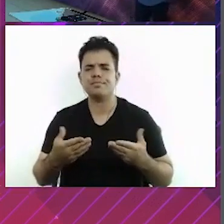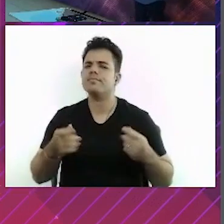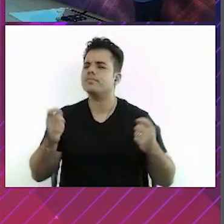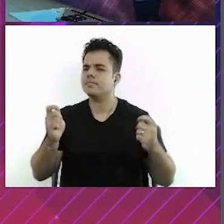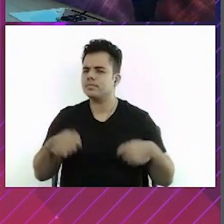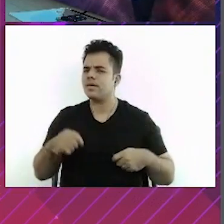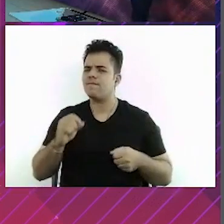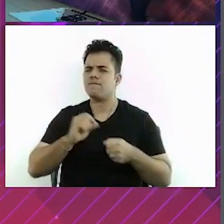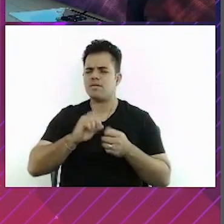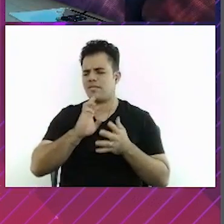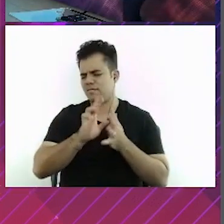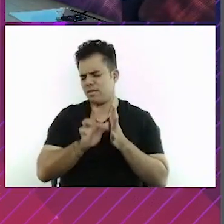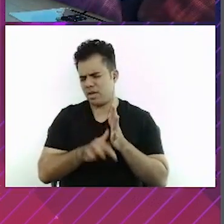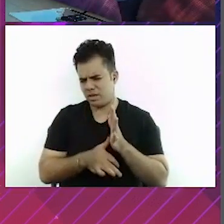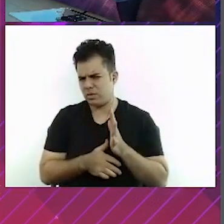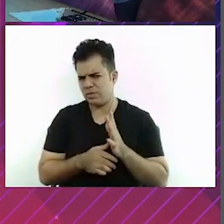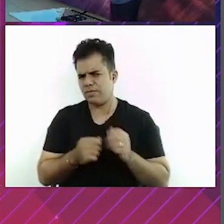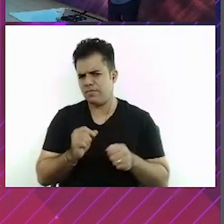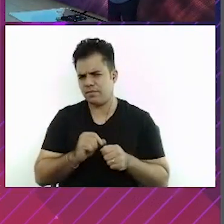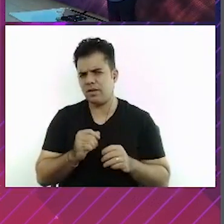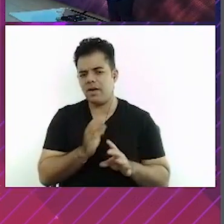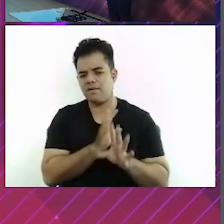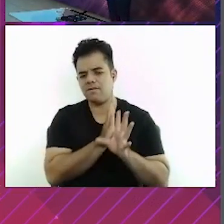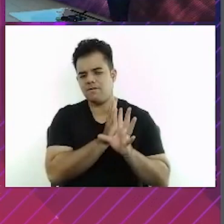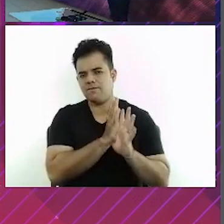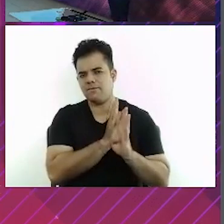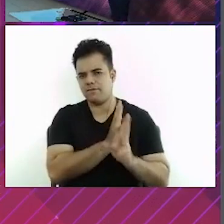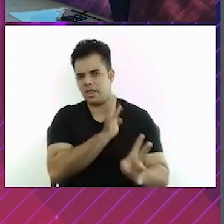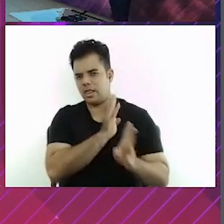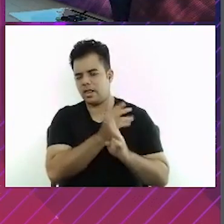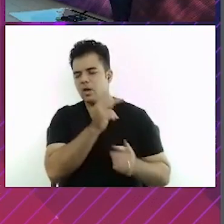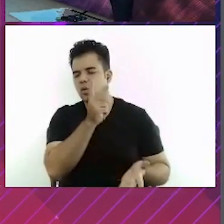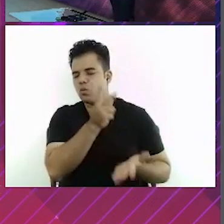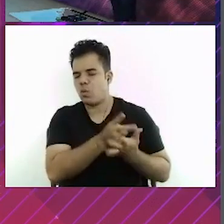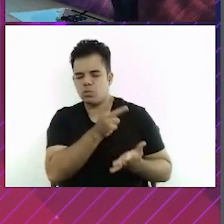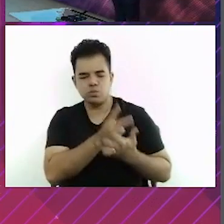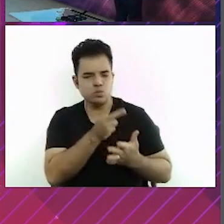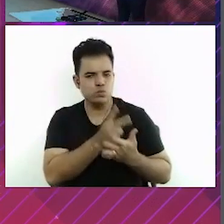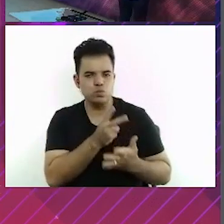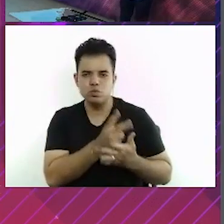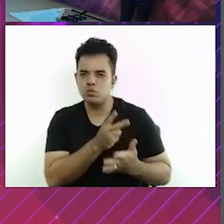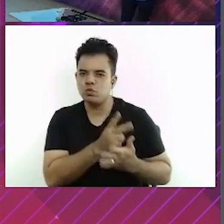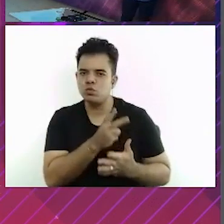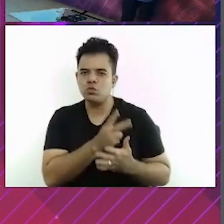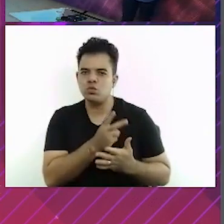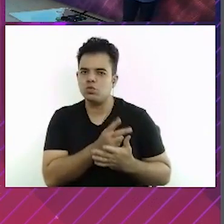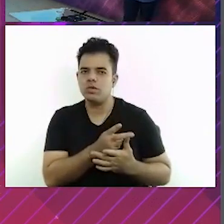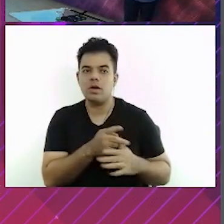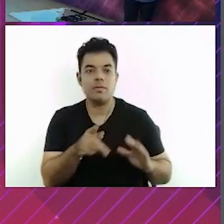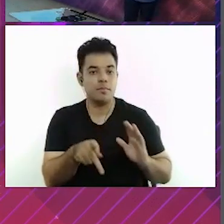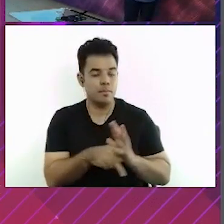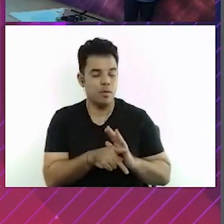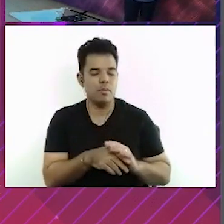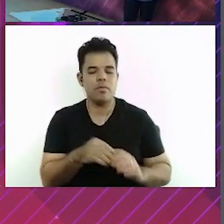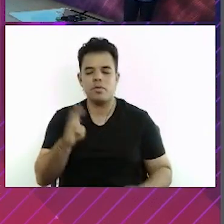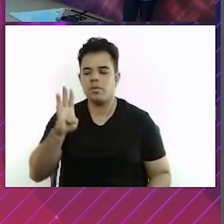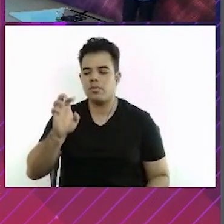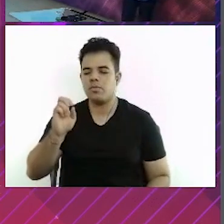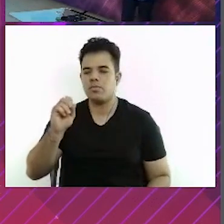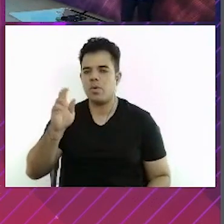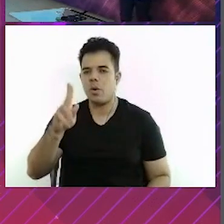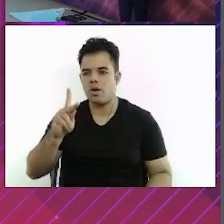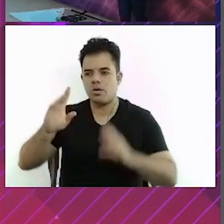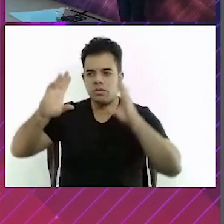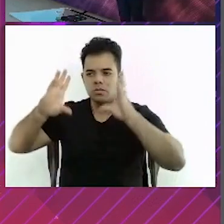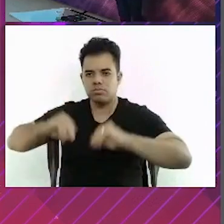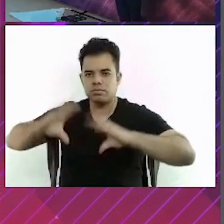vários recursos. Filas duráveis. Se a tua fila for durável, ela vai sobreviver mesmo que o broker reinicie,